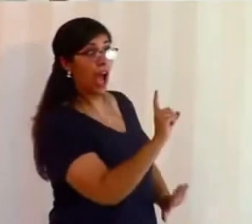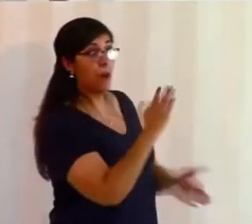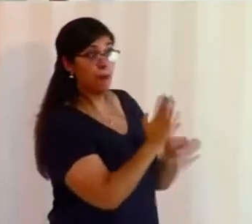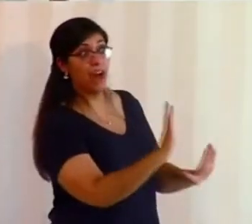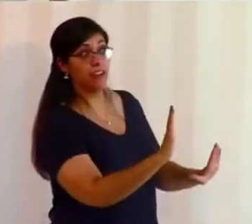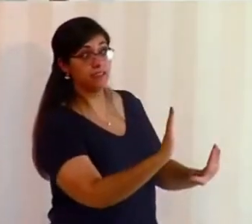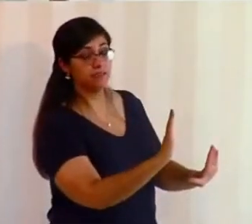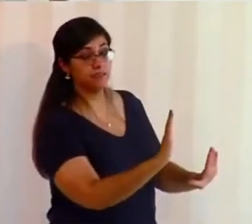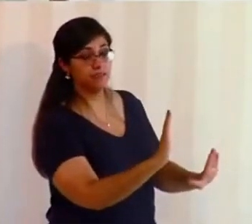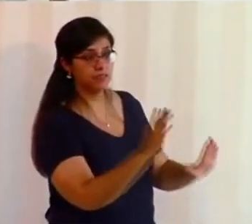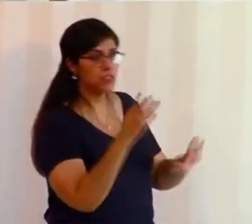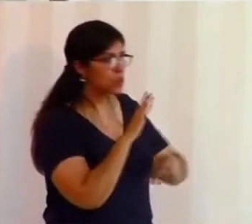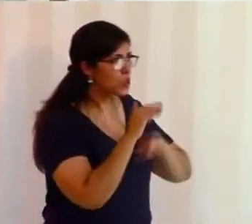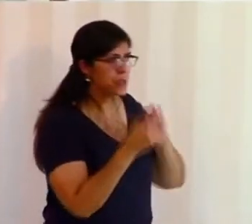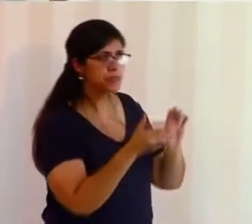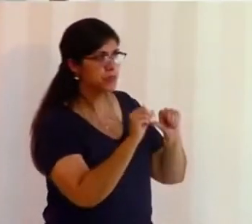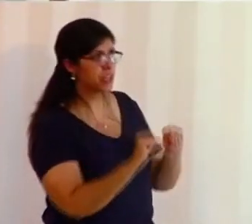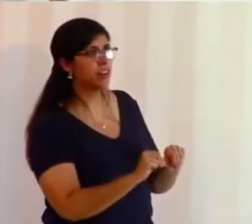mundo aqui.